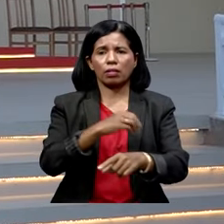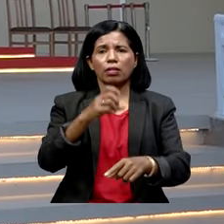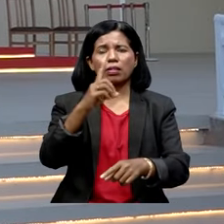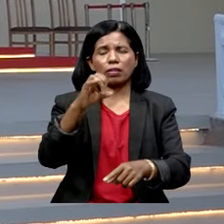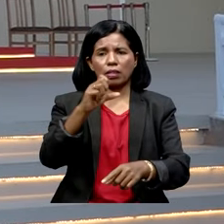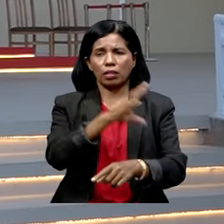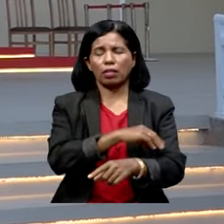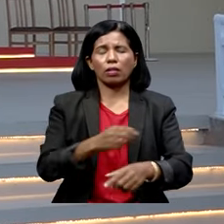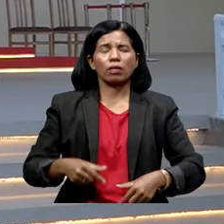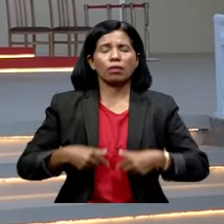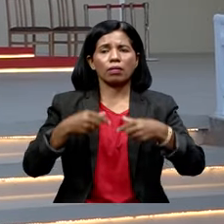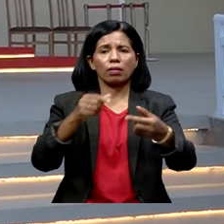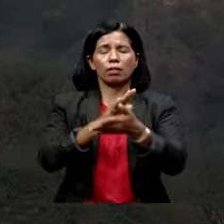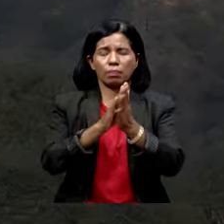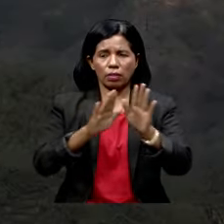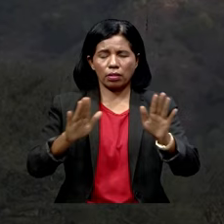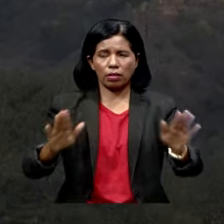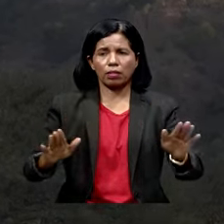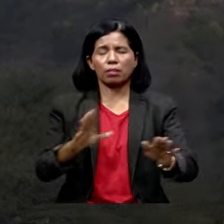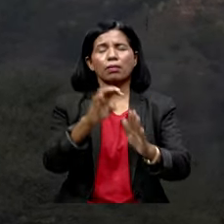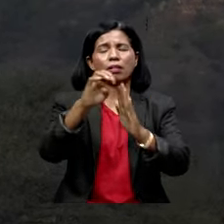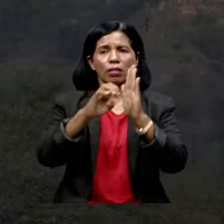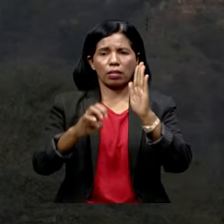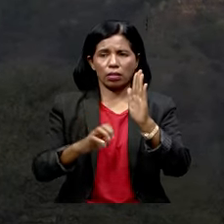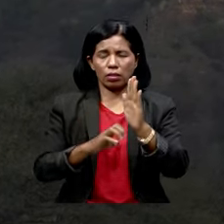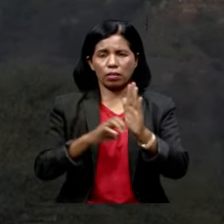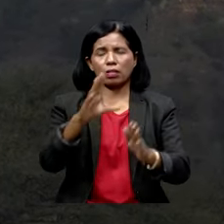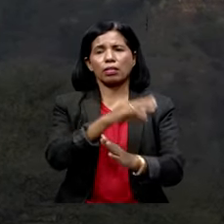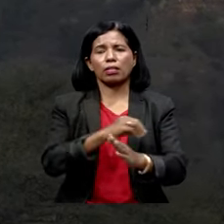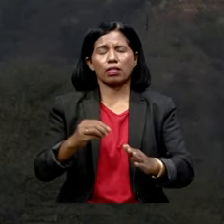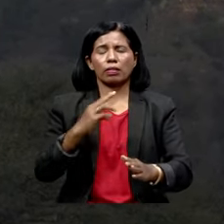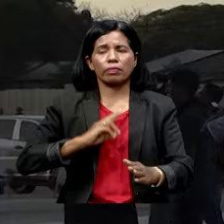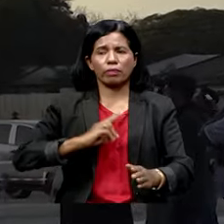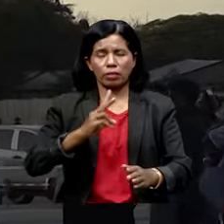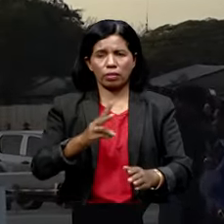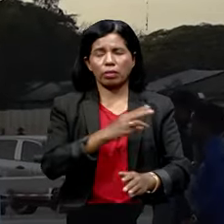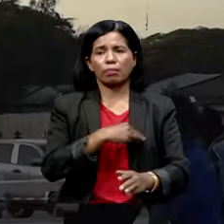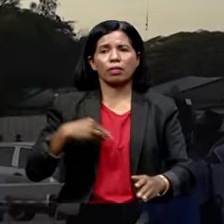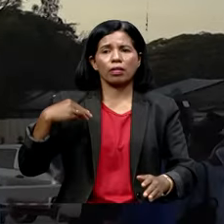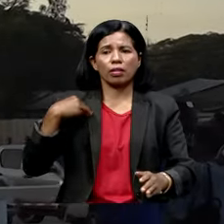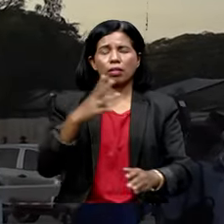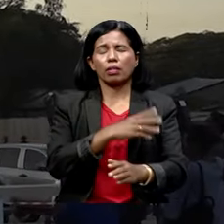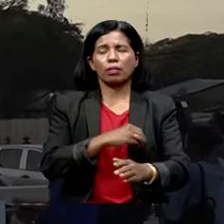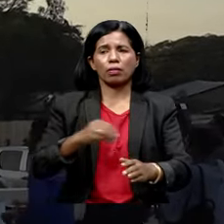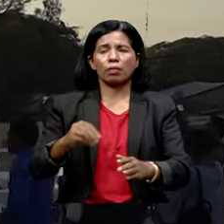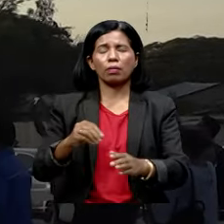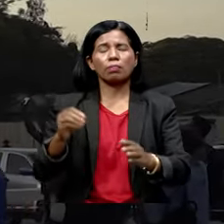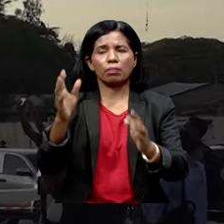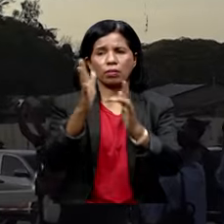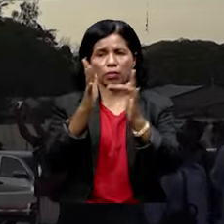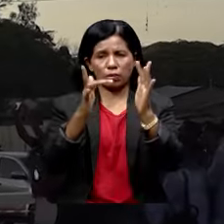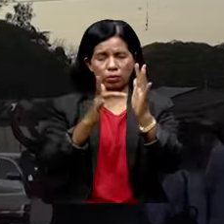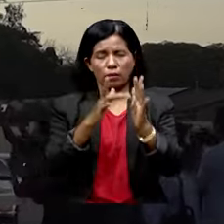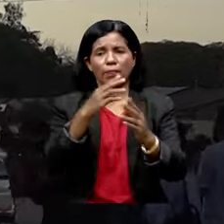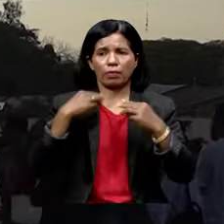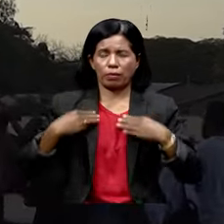Silva, foqueiras bênção baltar no estátua Nossa Senhora Imaculada da Conceição, no Mons Crucifixo. No né, presidente da